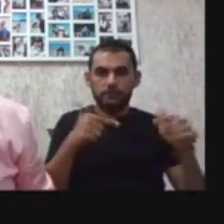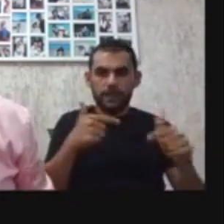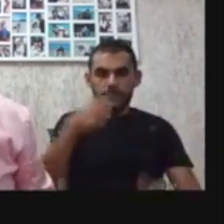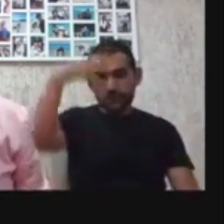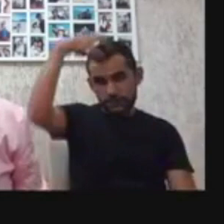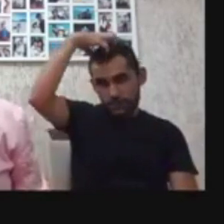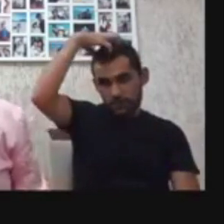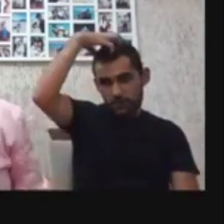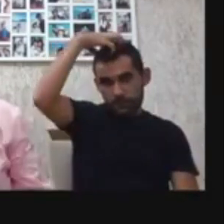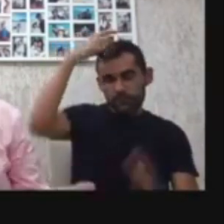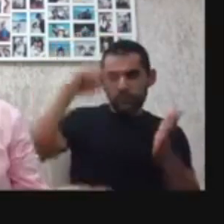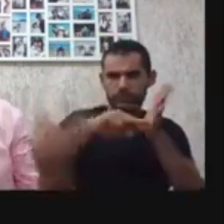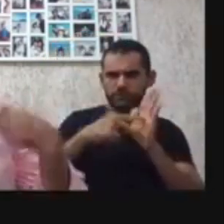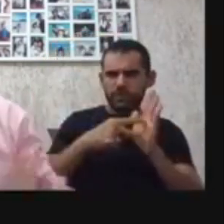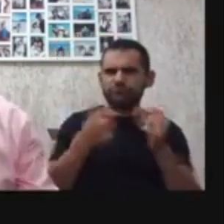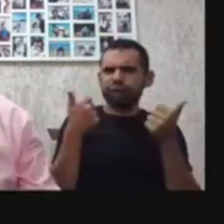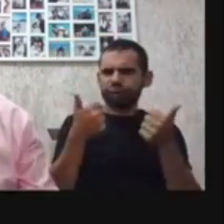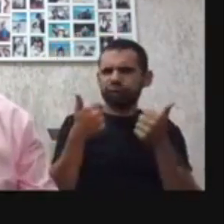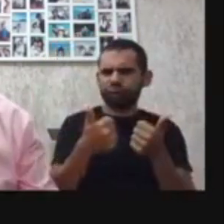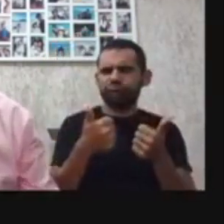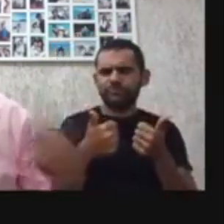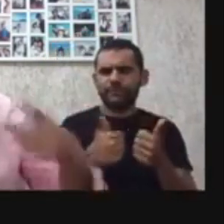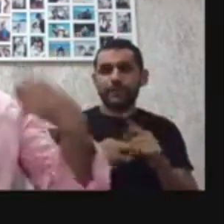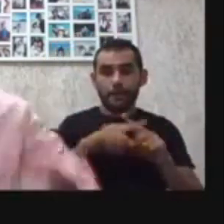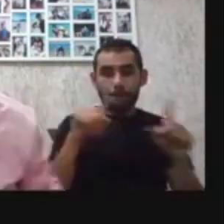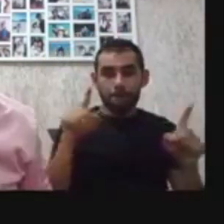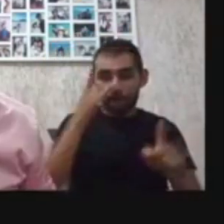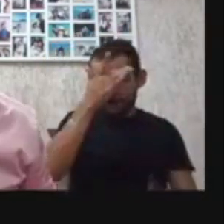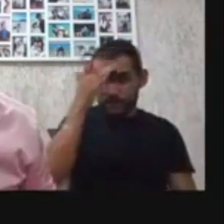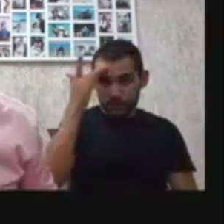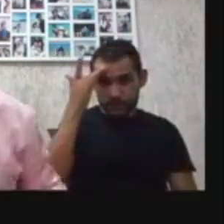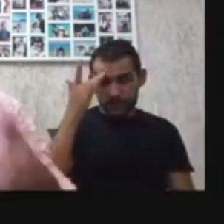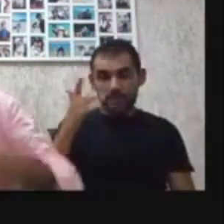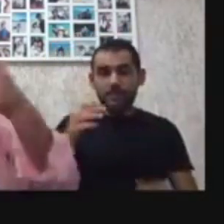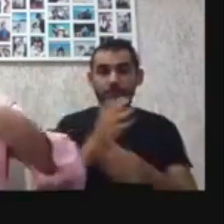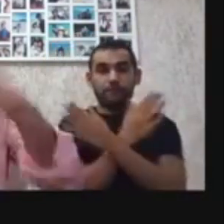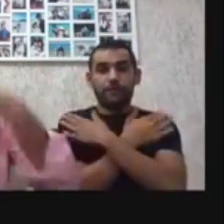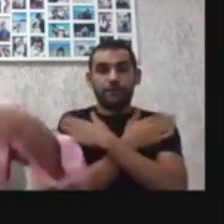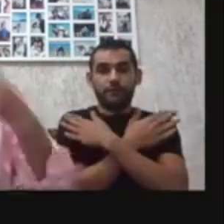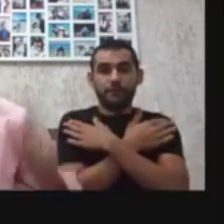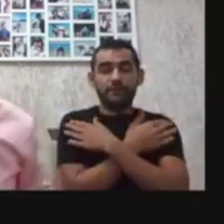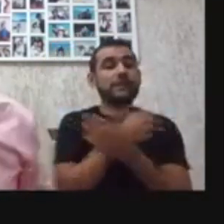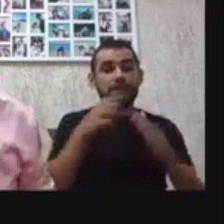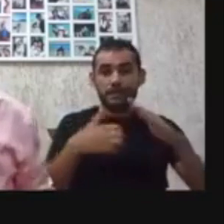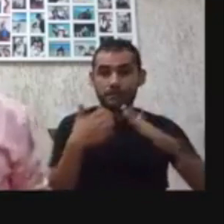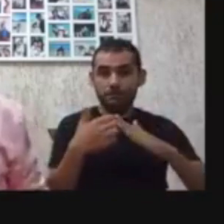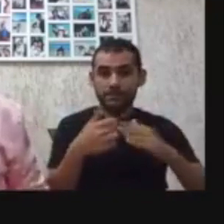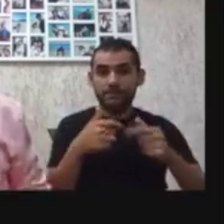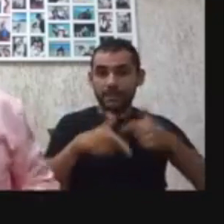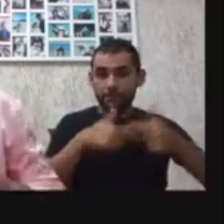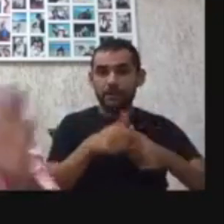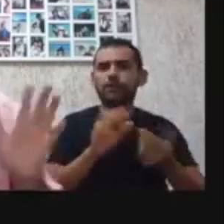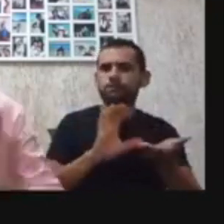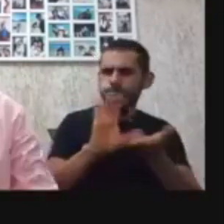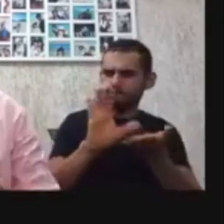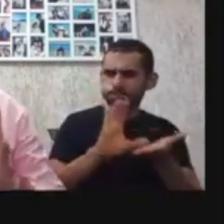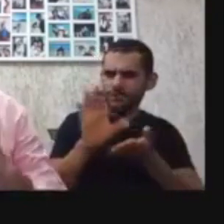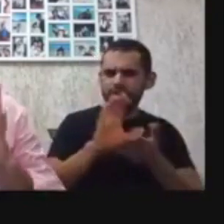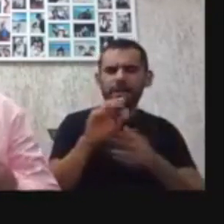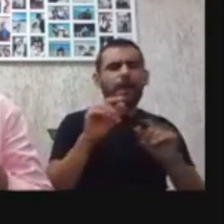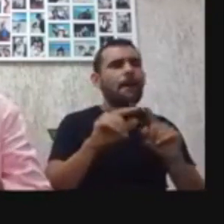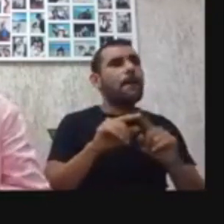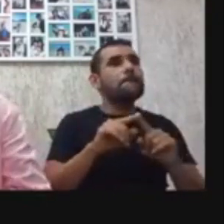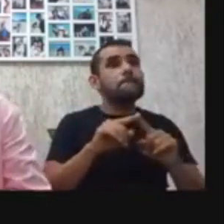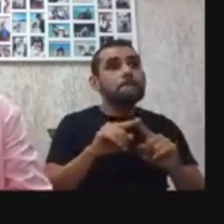Rei significadamente. E essas pessoas que estão empregadas, elas também gastam. Elas vão fazer o dinheiro girar na nossa cidade. E não tem mais,